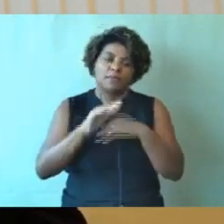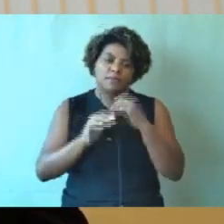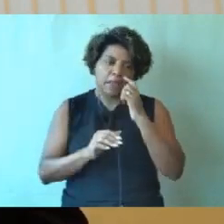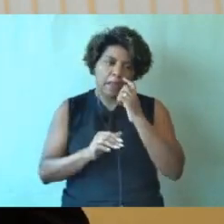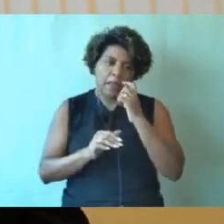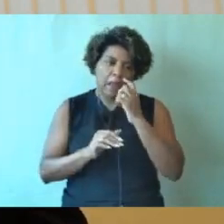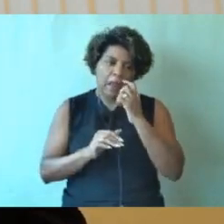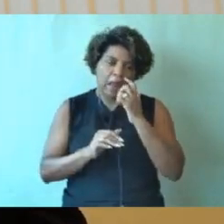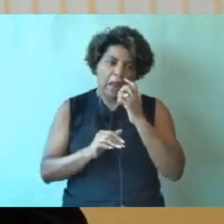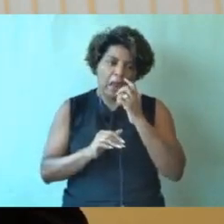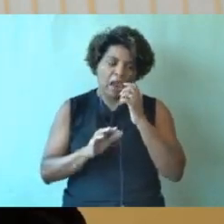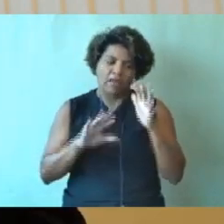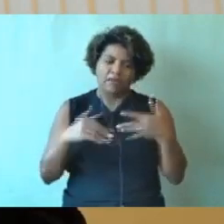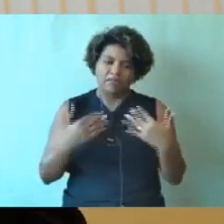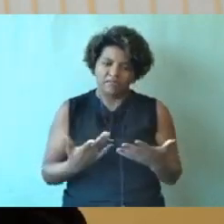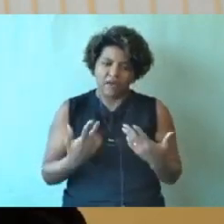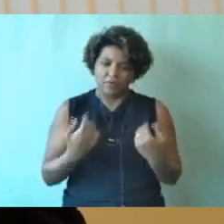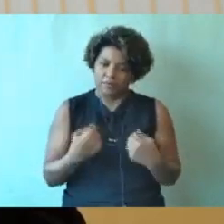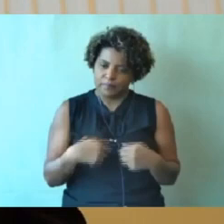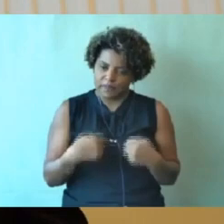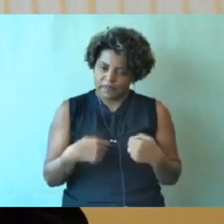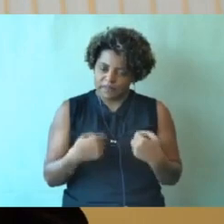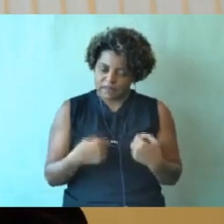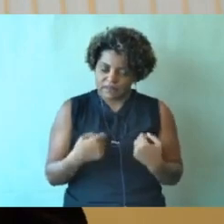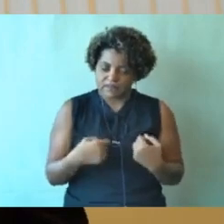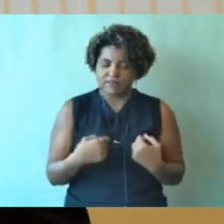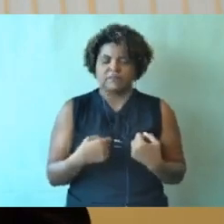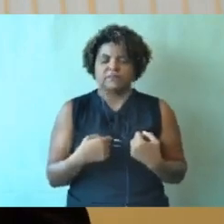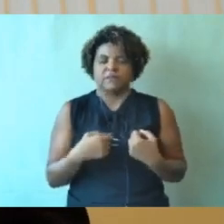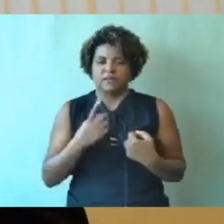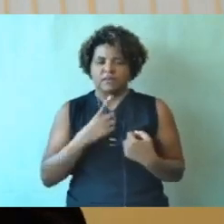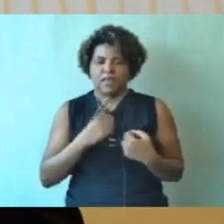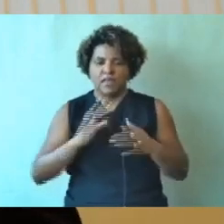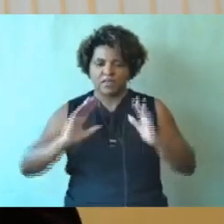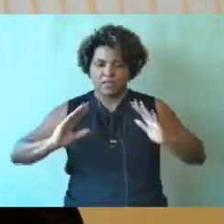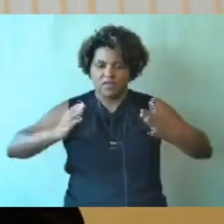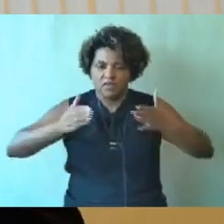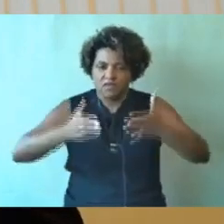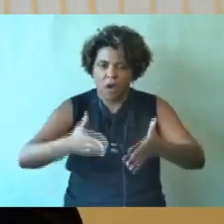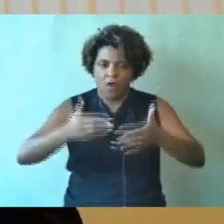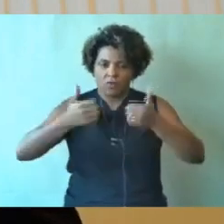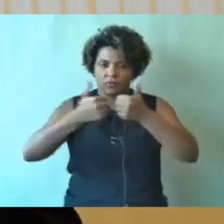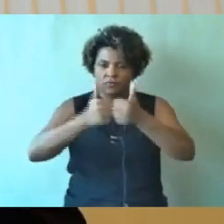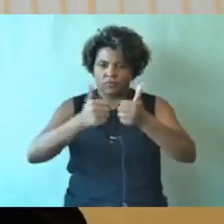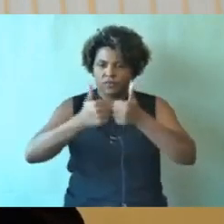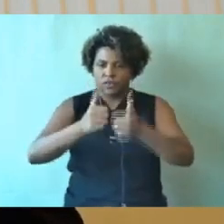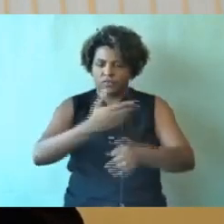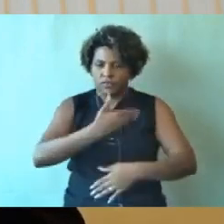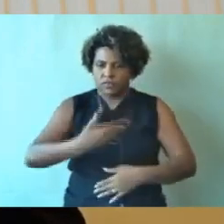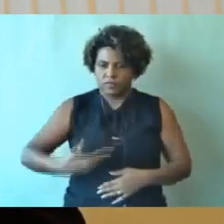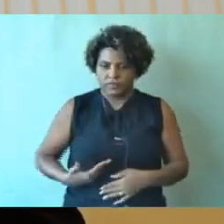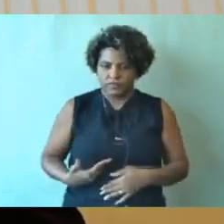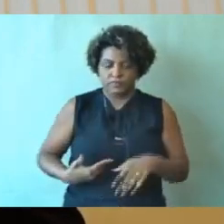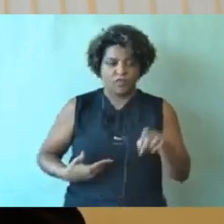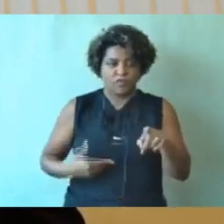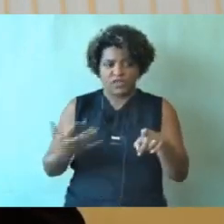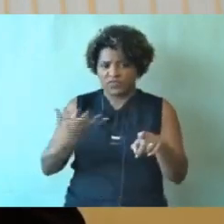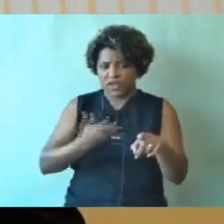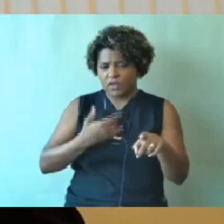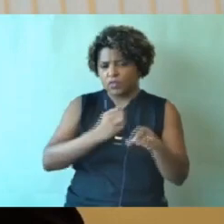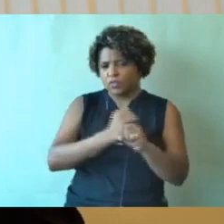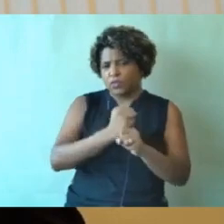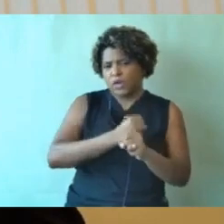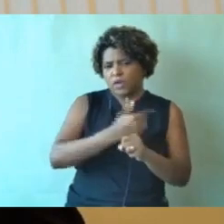transporte individual, moto, uma série de coisas, e quer que a gente tenha, por exemplo, você está falando de 2008, desse contrato. Hoje nós